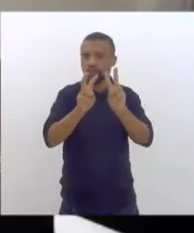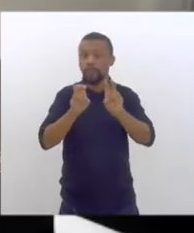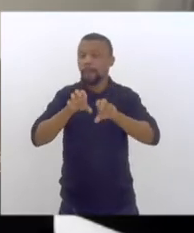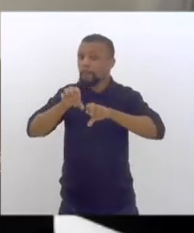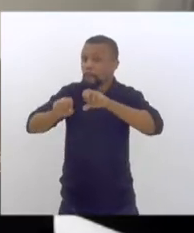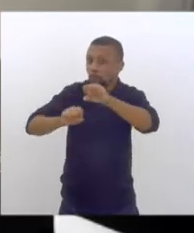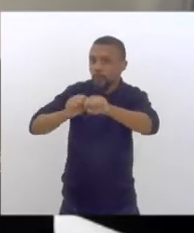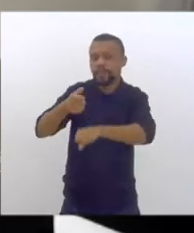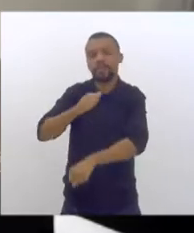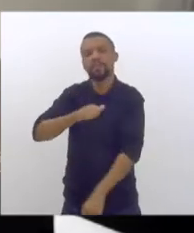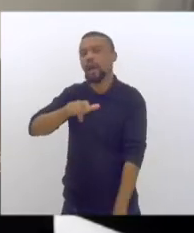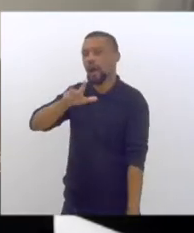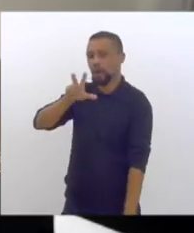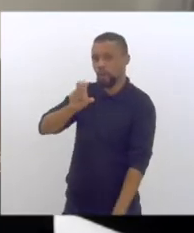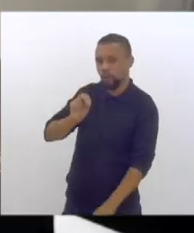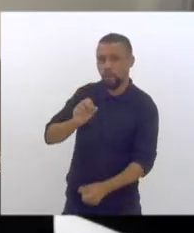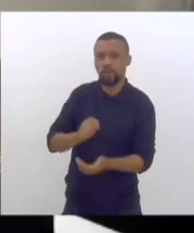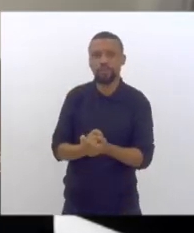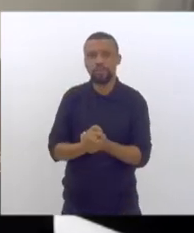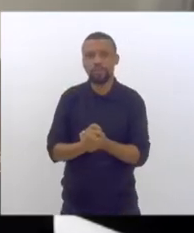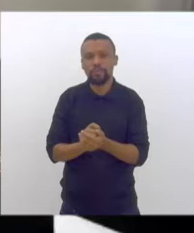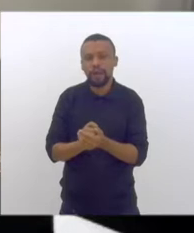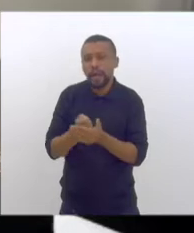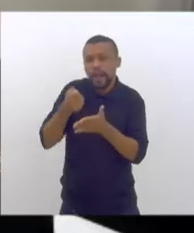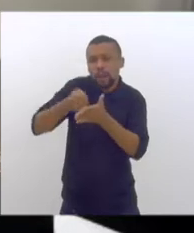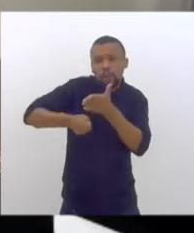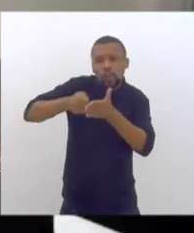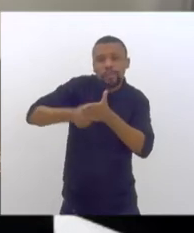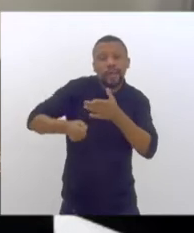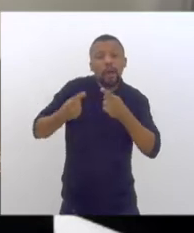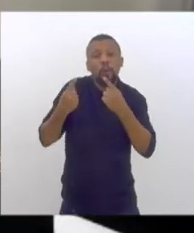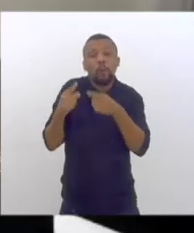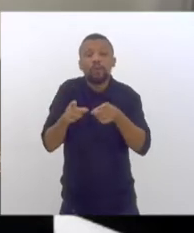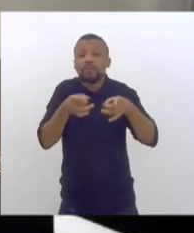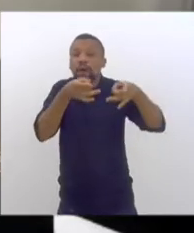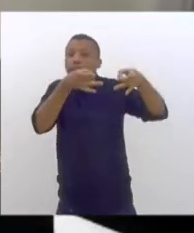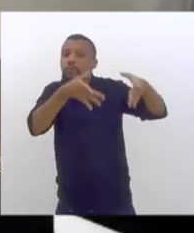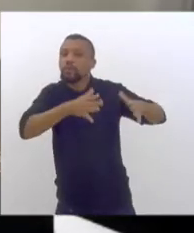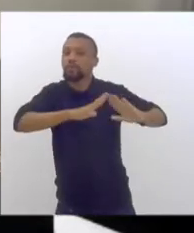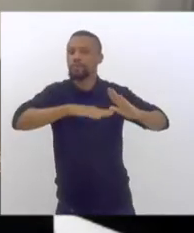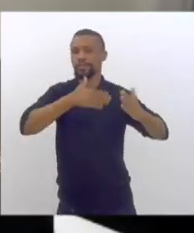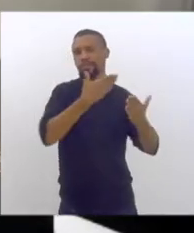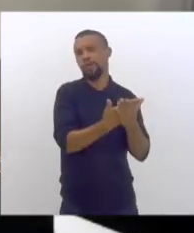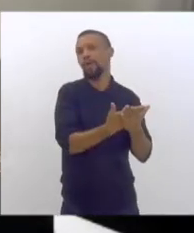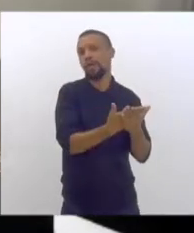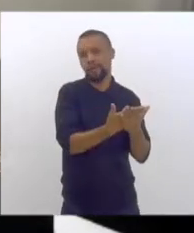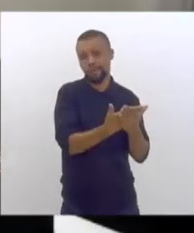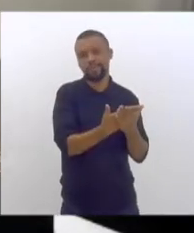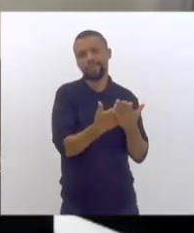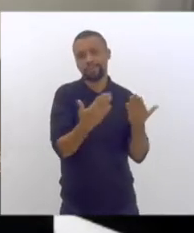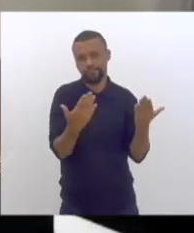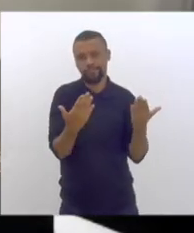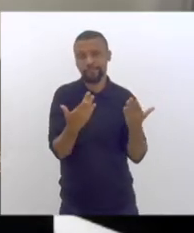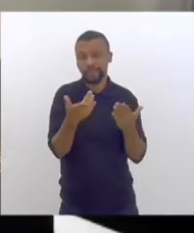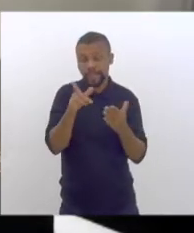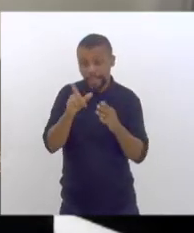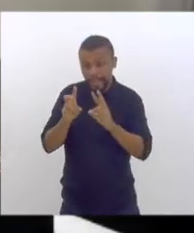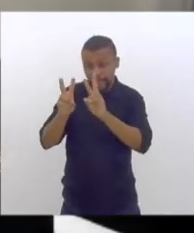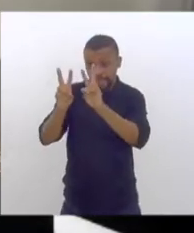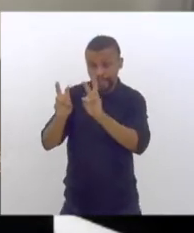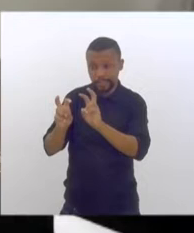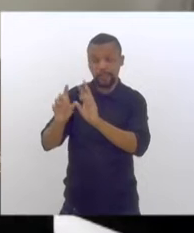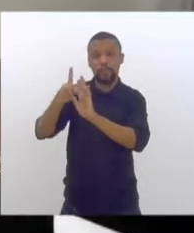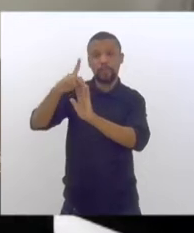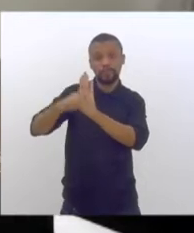ativa de alunos enfrentamento ao abandono evasão escolar e essa é uma certa disciplinado em